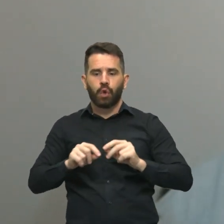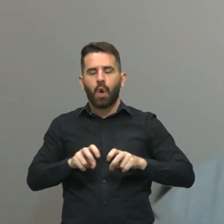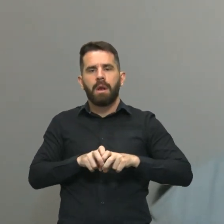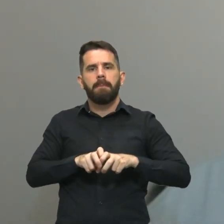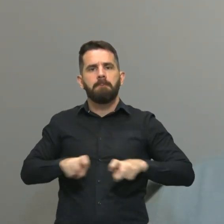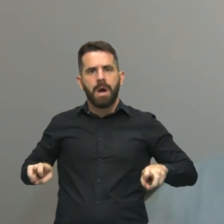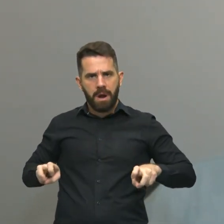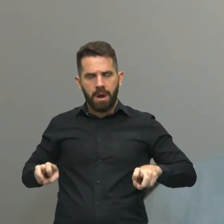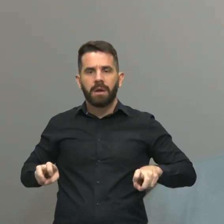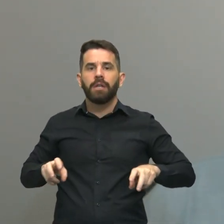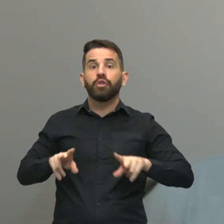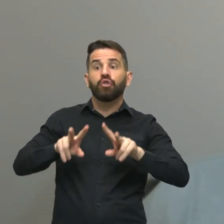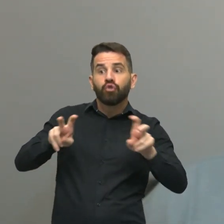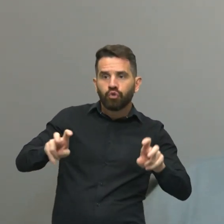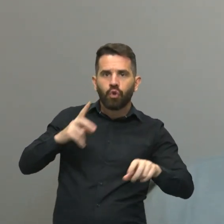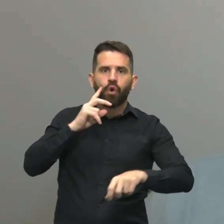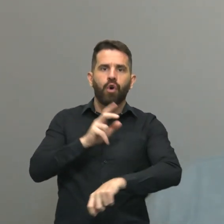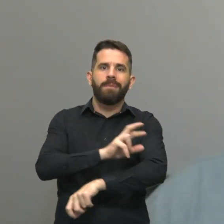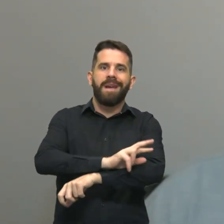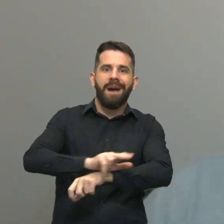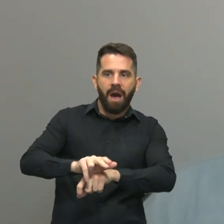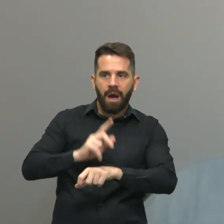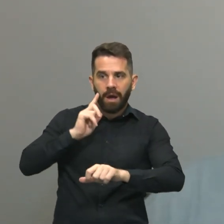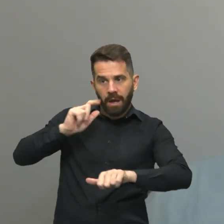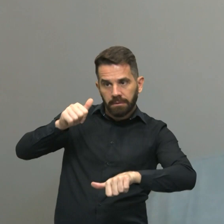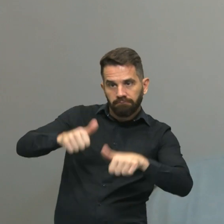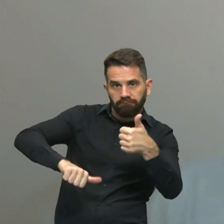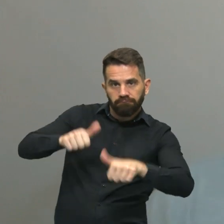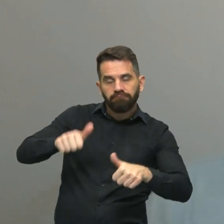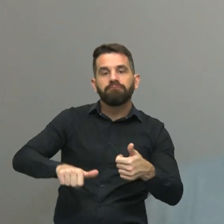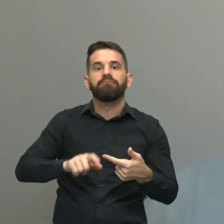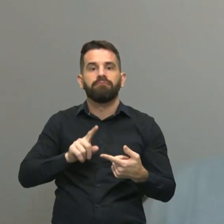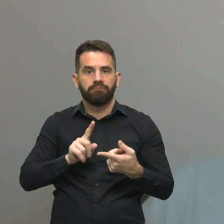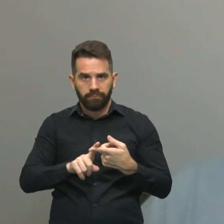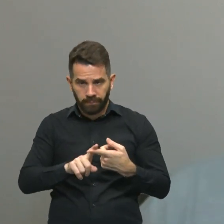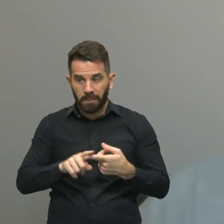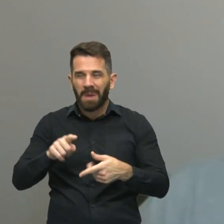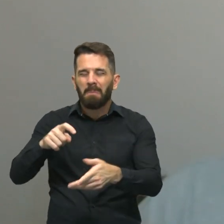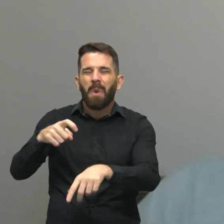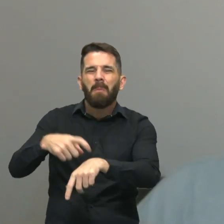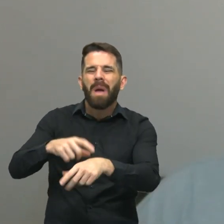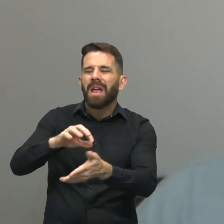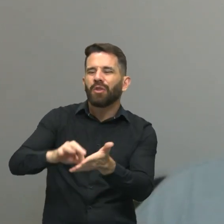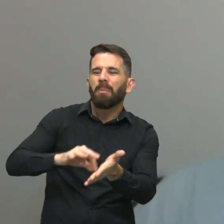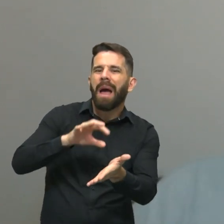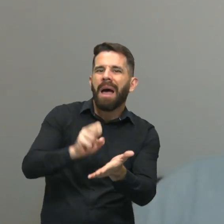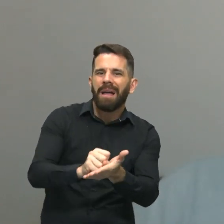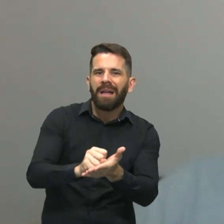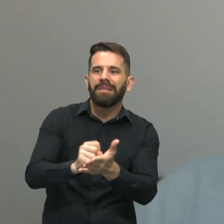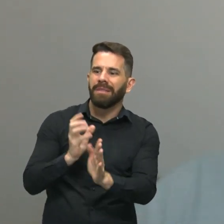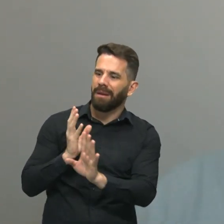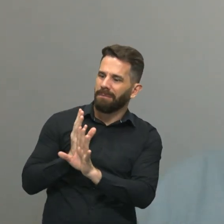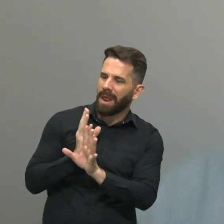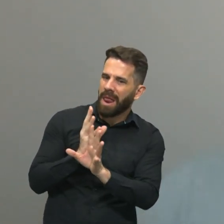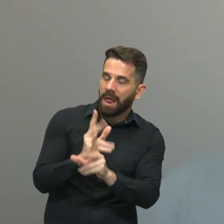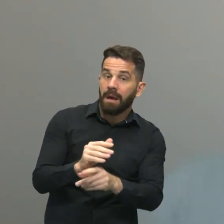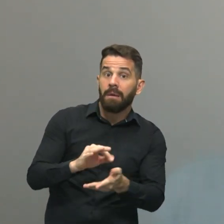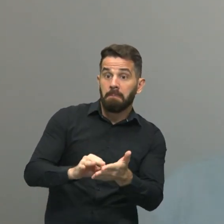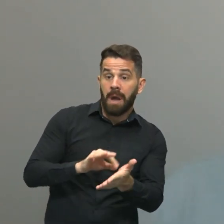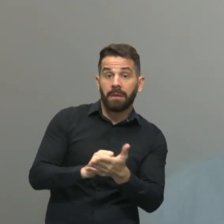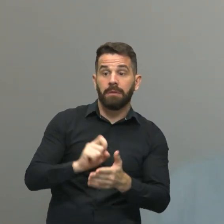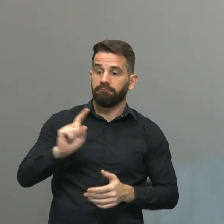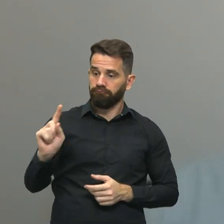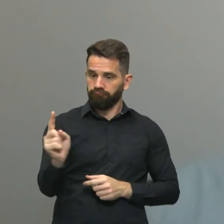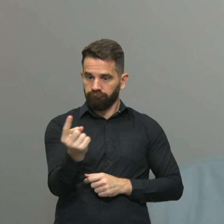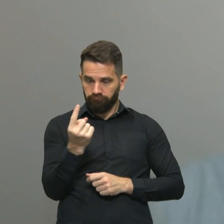de matrícula, para garantir, né, o direito dessas pessoas às quais a lei prevê o seu acesso